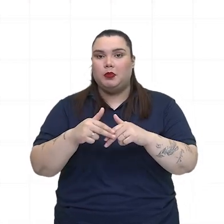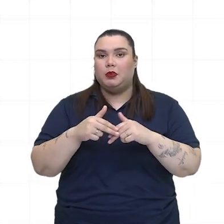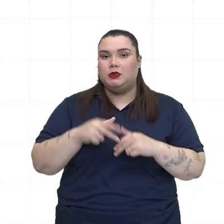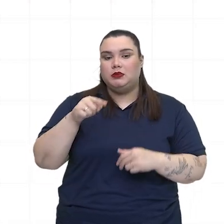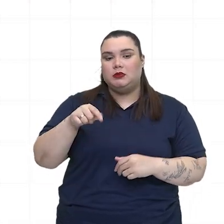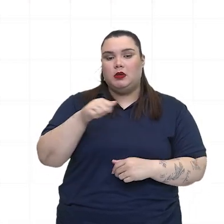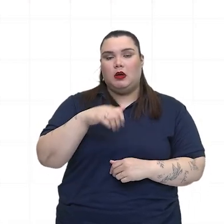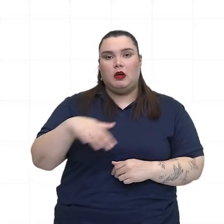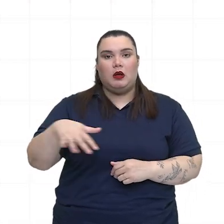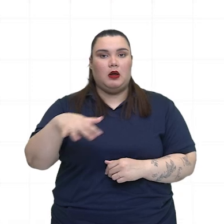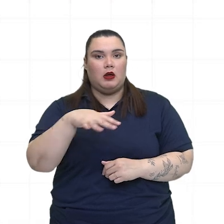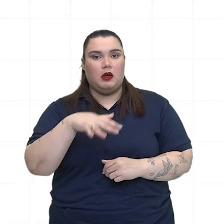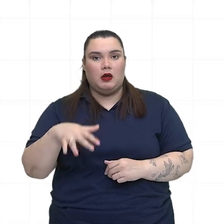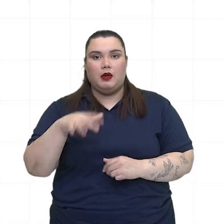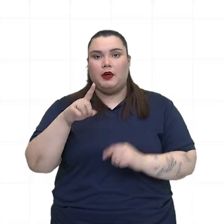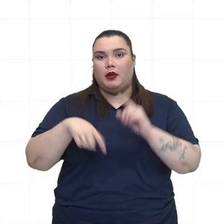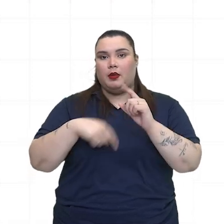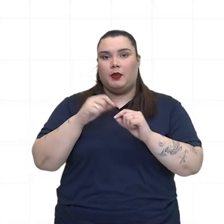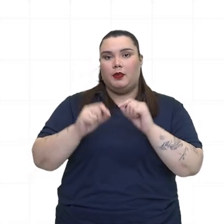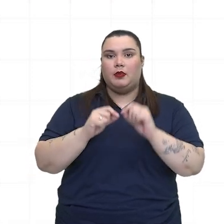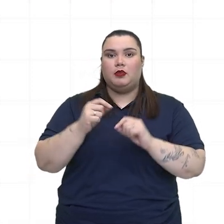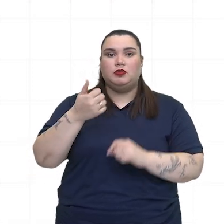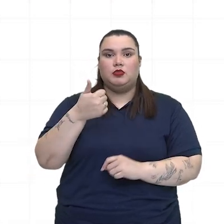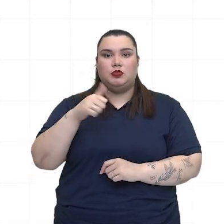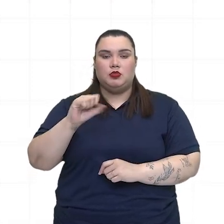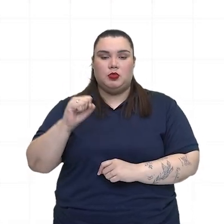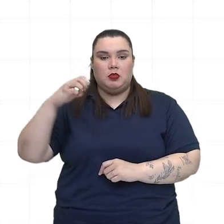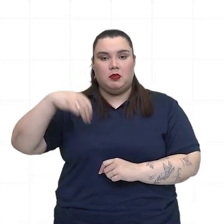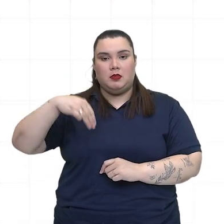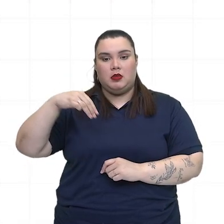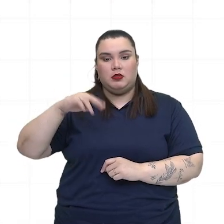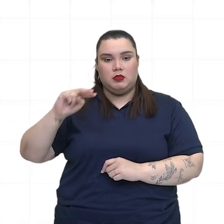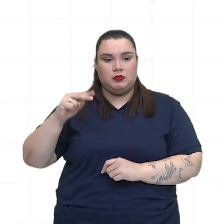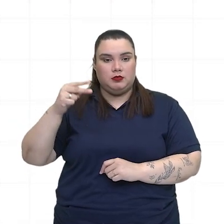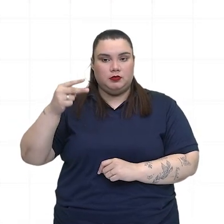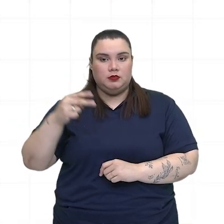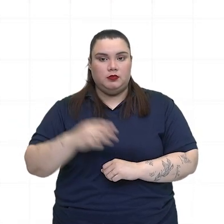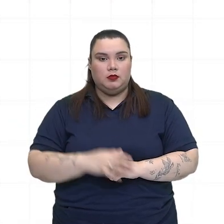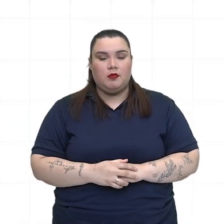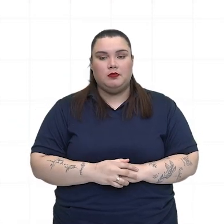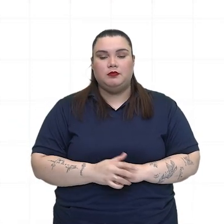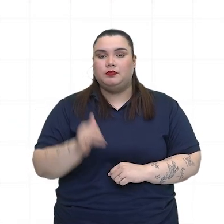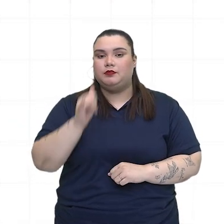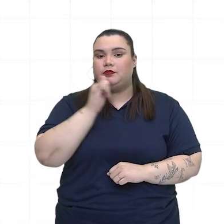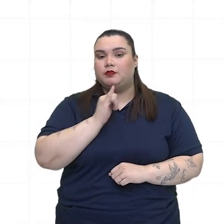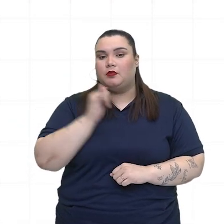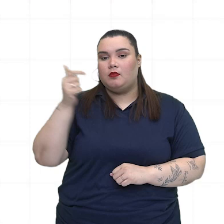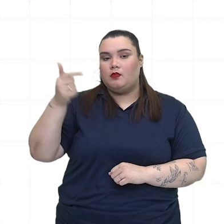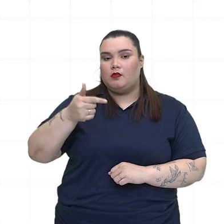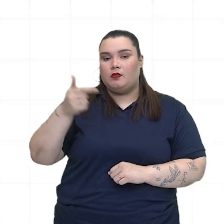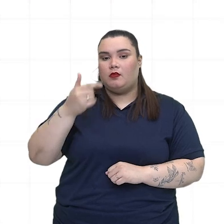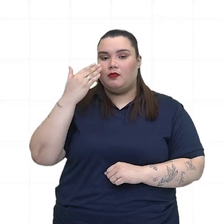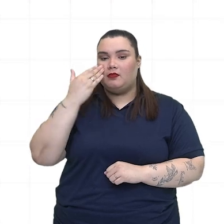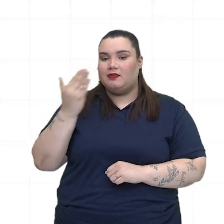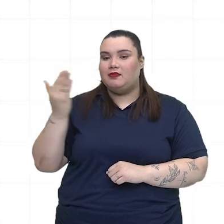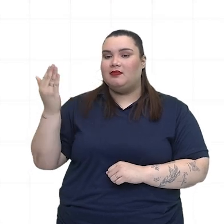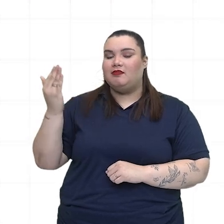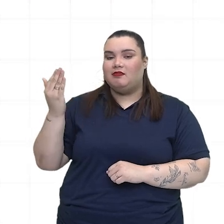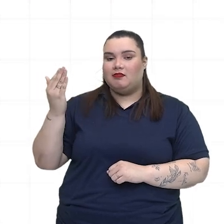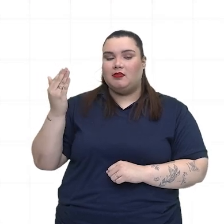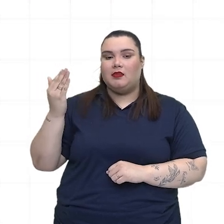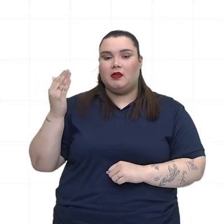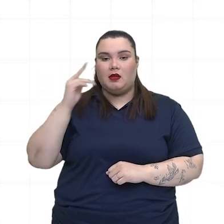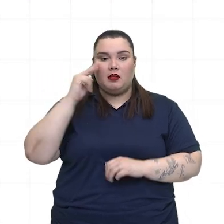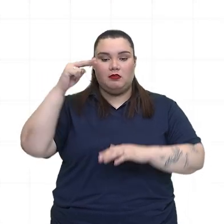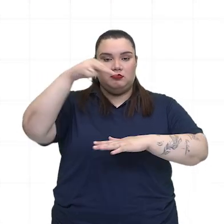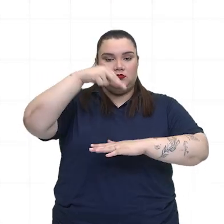área da nossa garagem é igual a 18 metros quadrados. Exemplo número 2, olha aí, ó. A área,